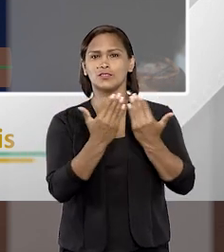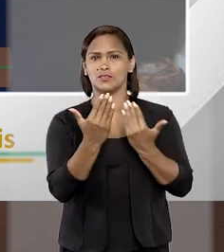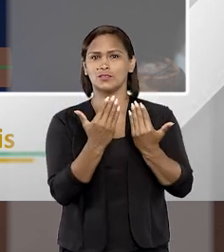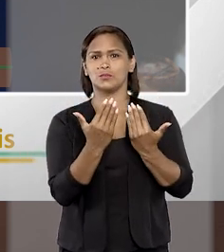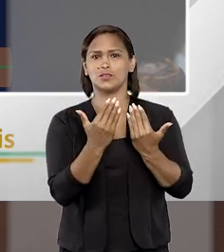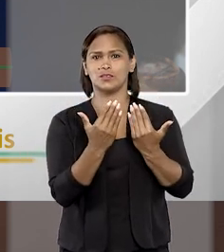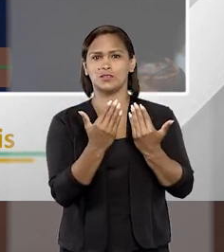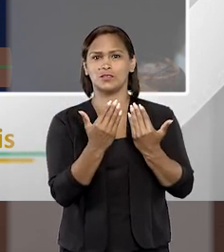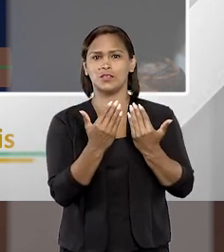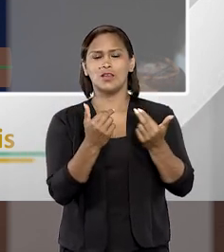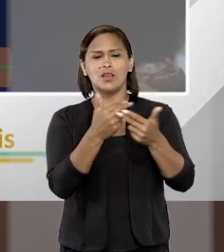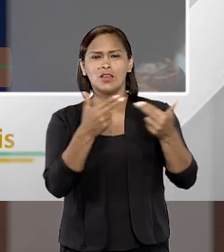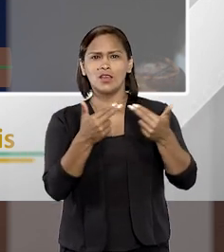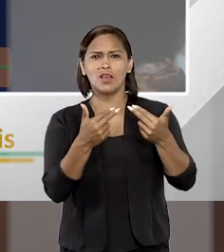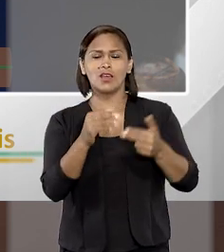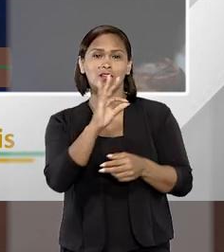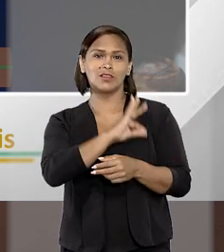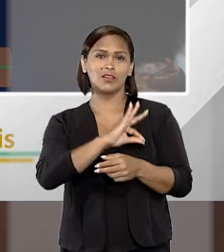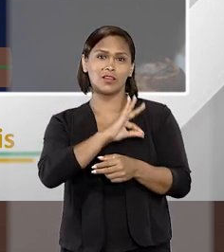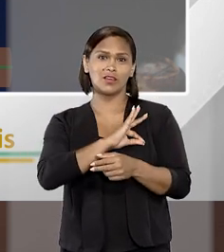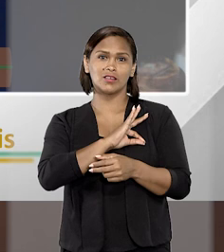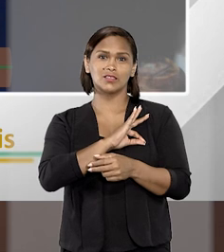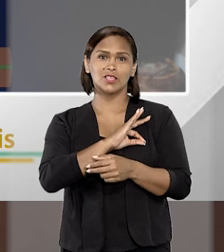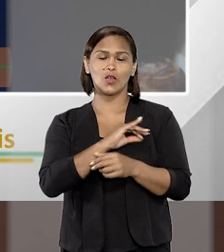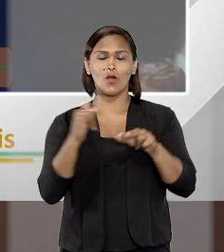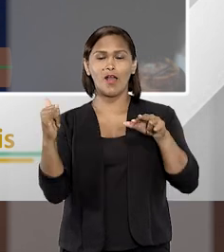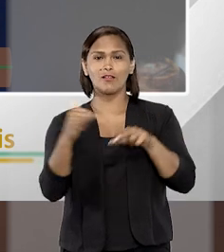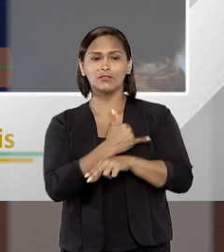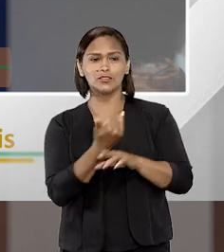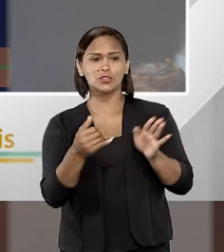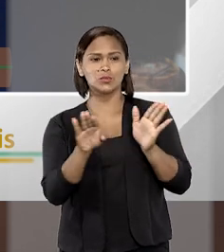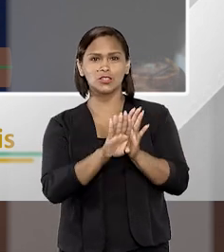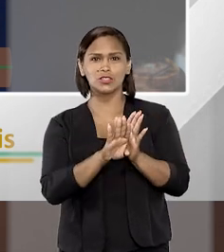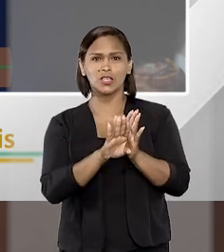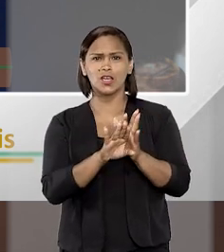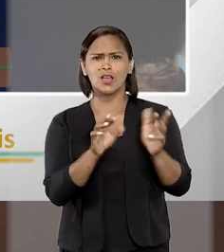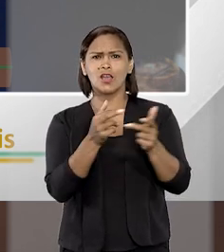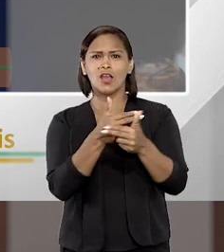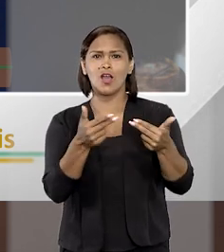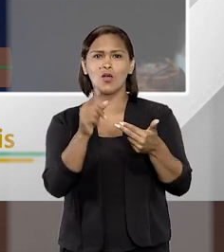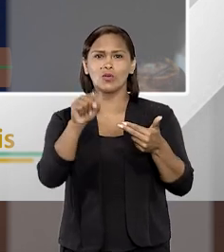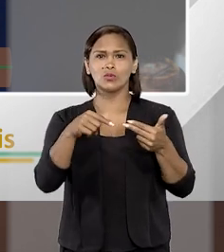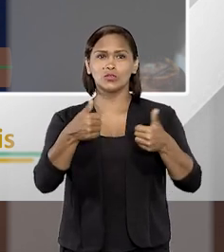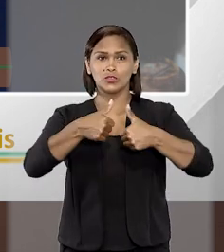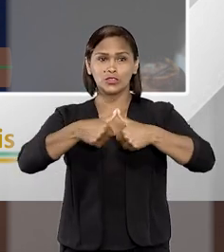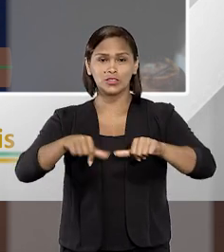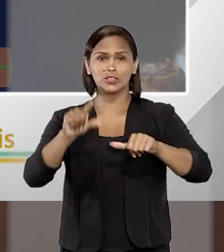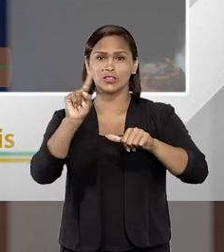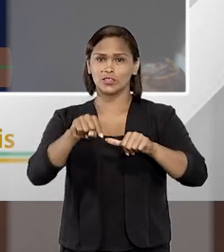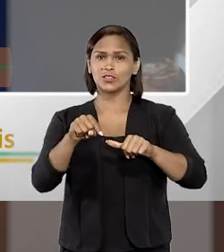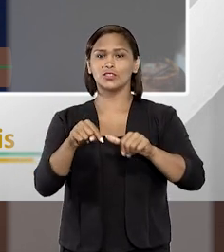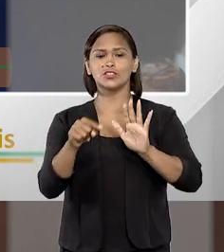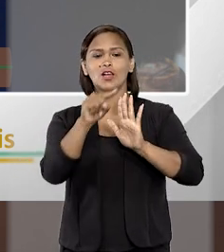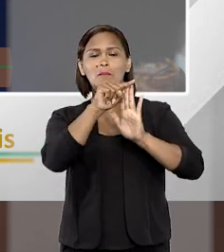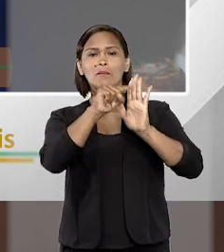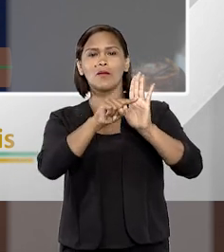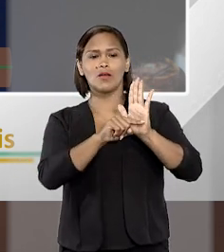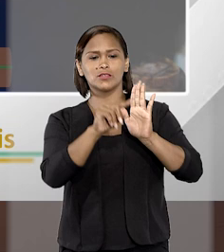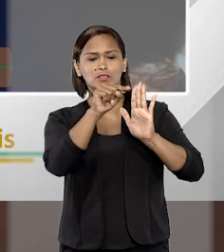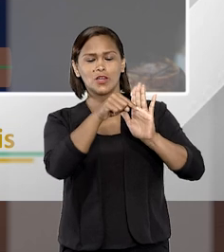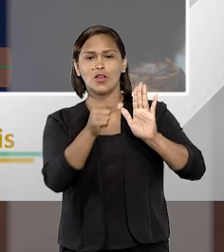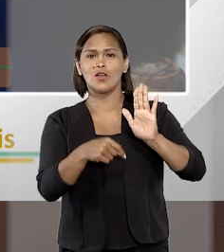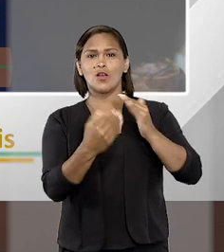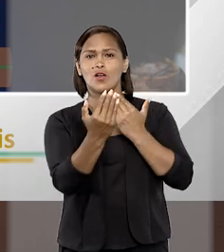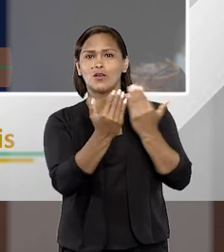e muitas vezes na delegacia de polícia quando a vítima chega alguns eles estão já apontam para